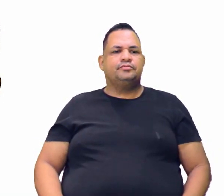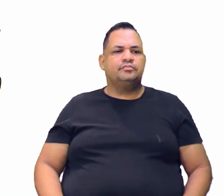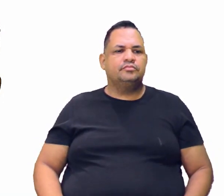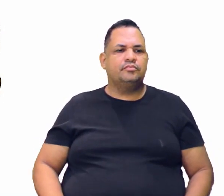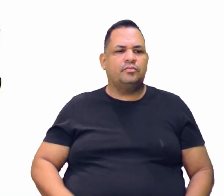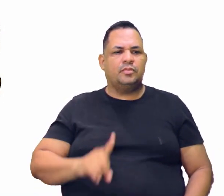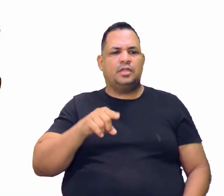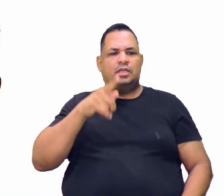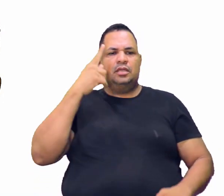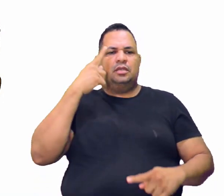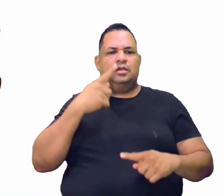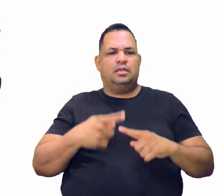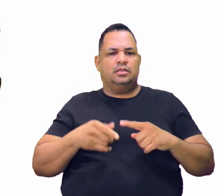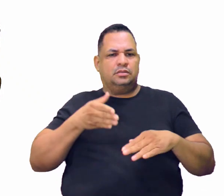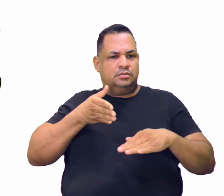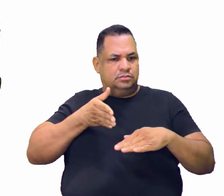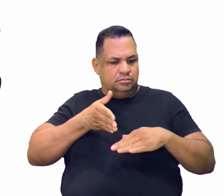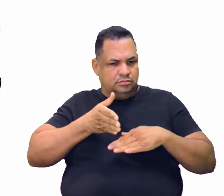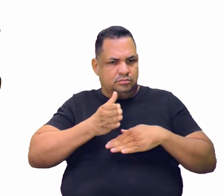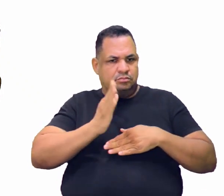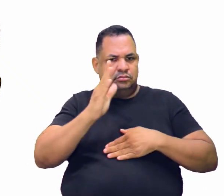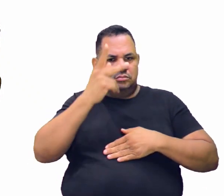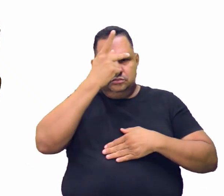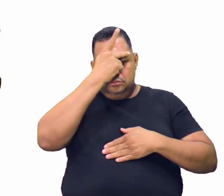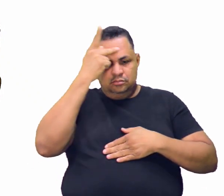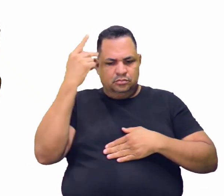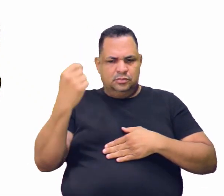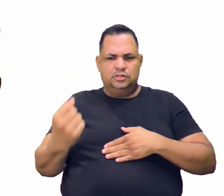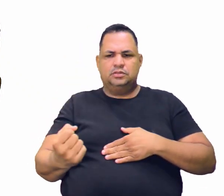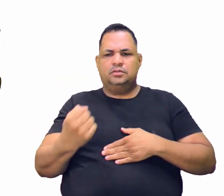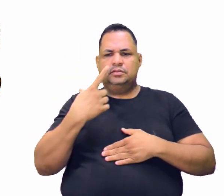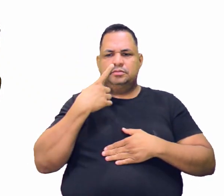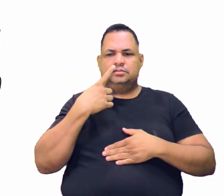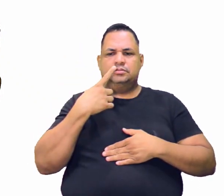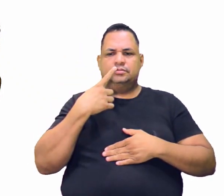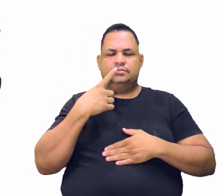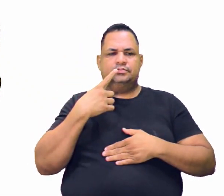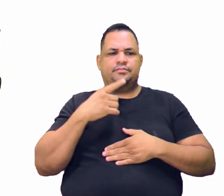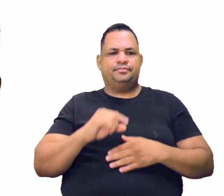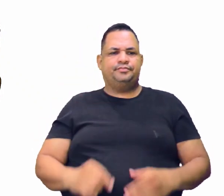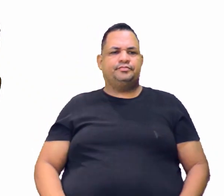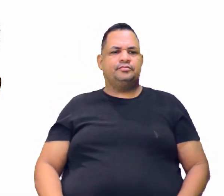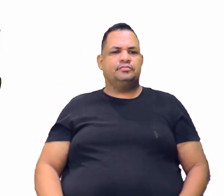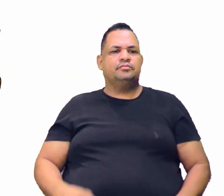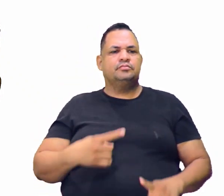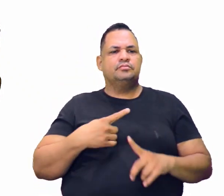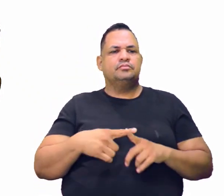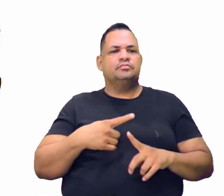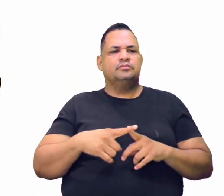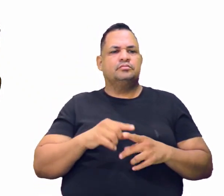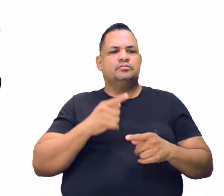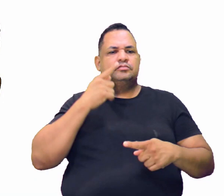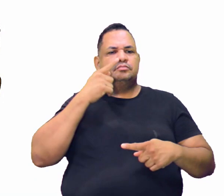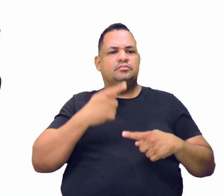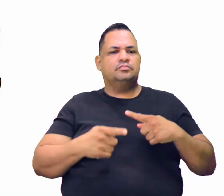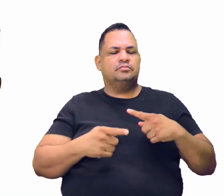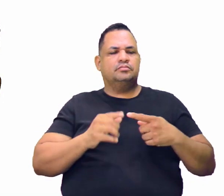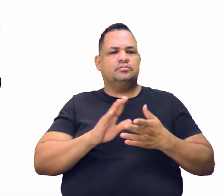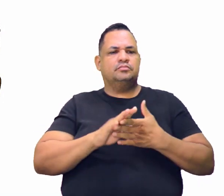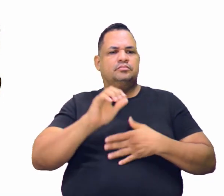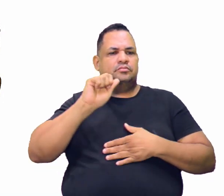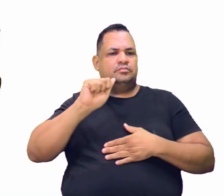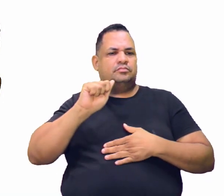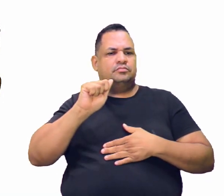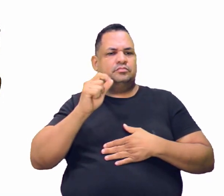aqui, é proibida a entrada de pessoas estranhas. O que apareceu aqui? Por que ficou proibida? Porque antes apareceu